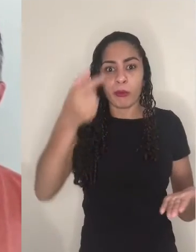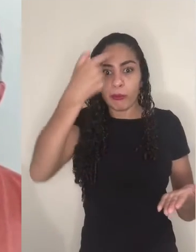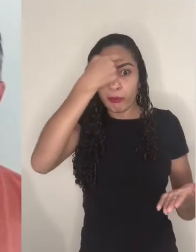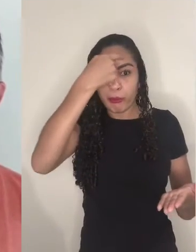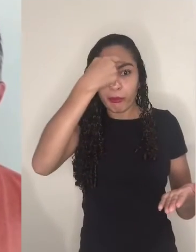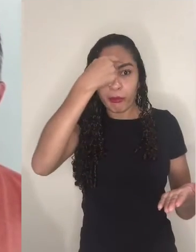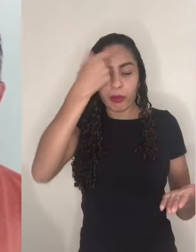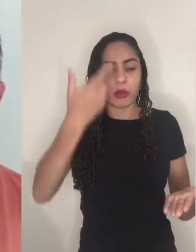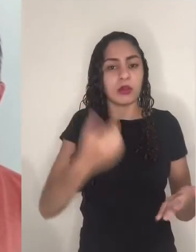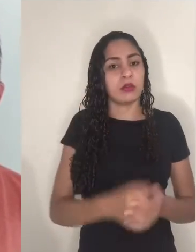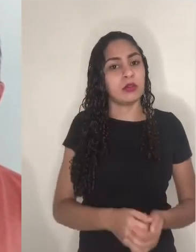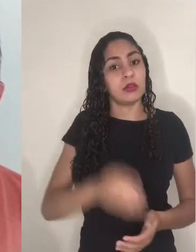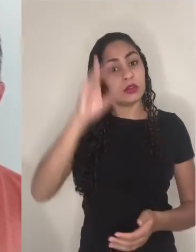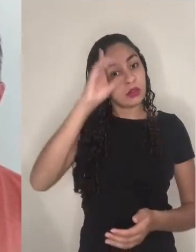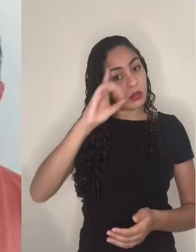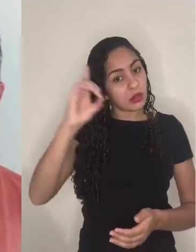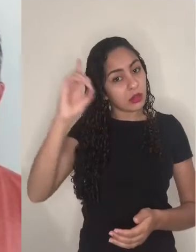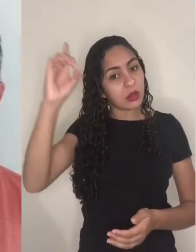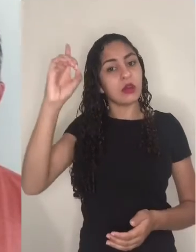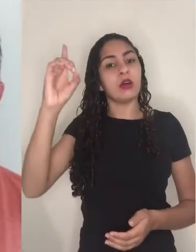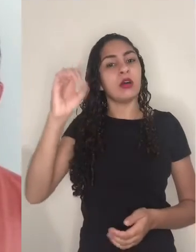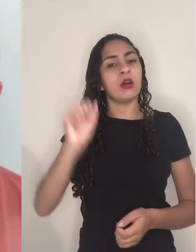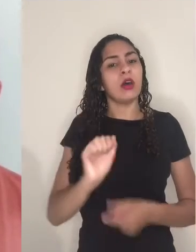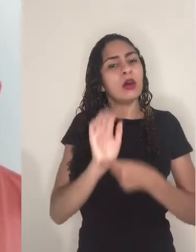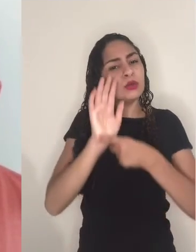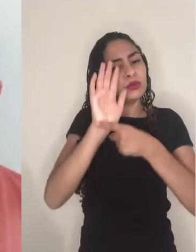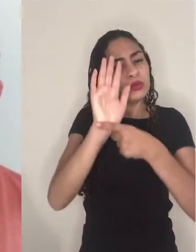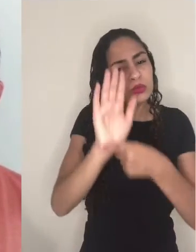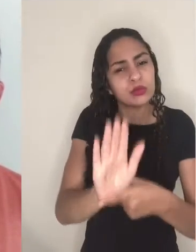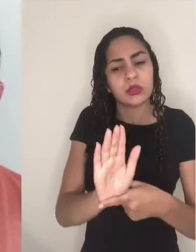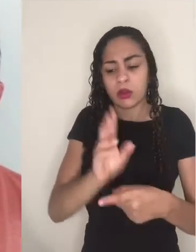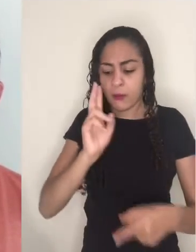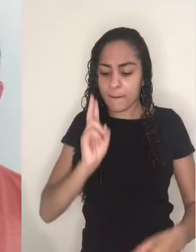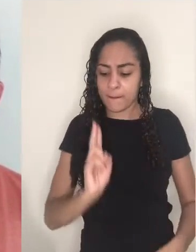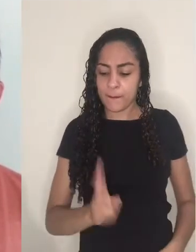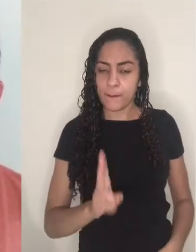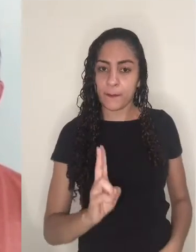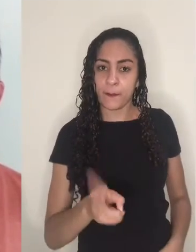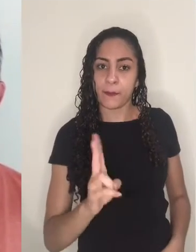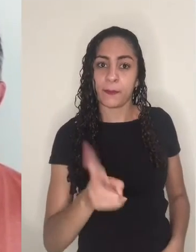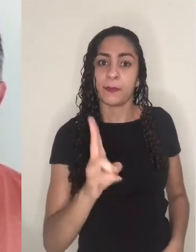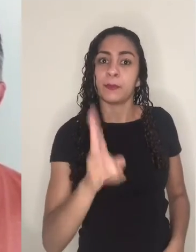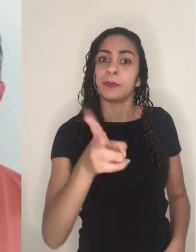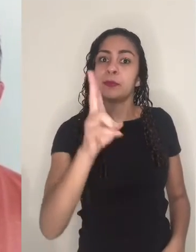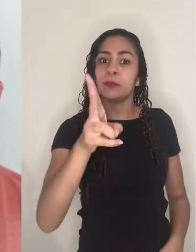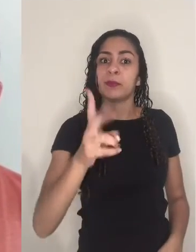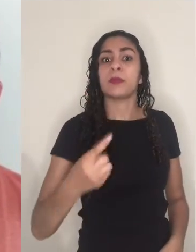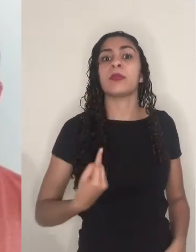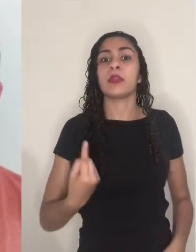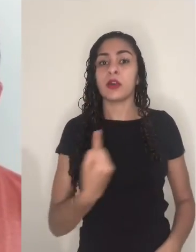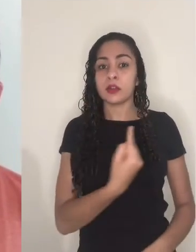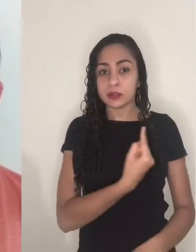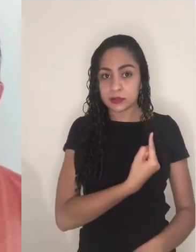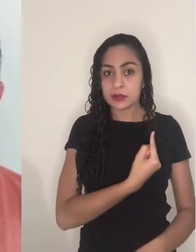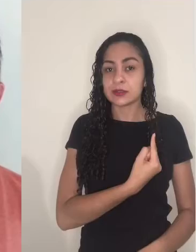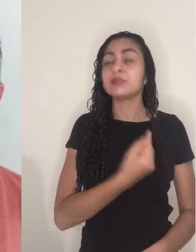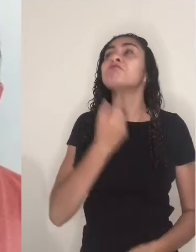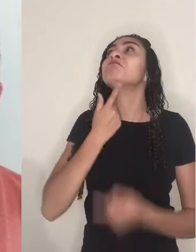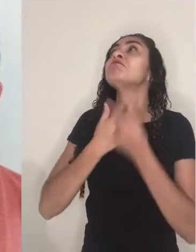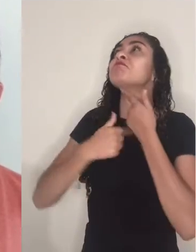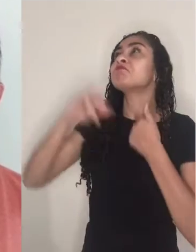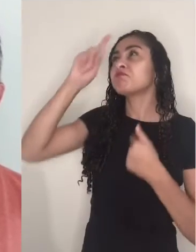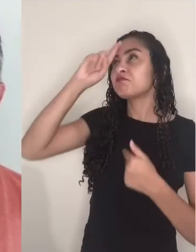Que Deus nos ajude e nos faça prosseguir no propósito de fazermos a vontade